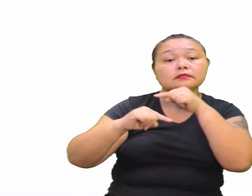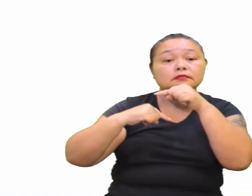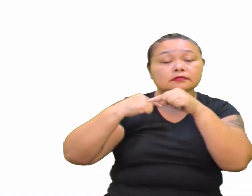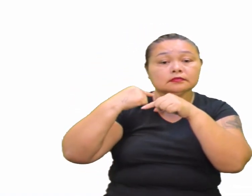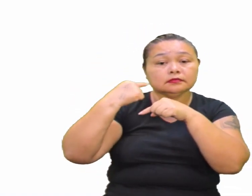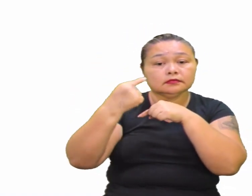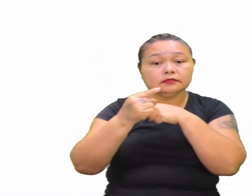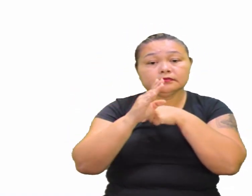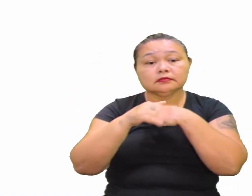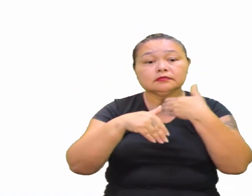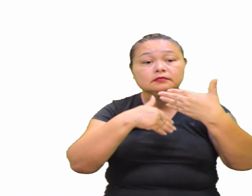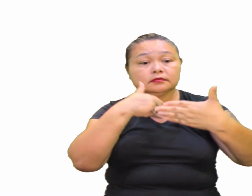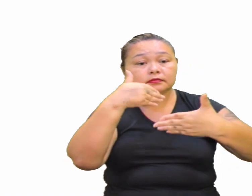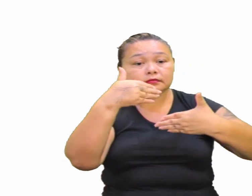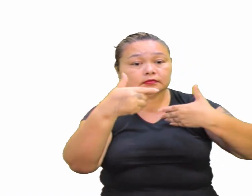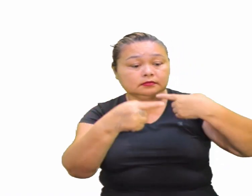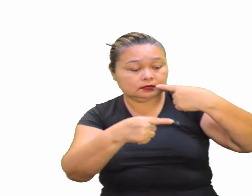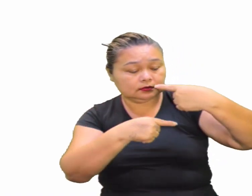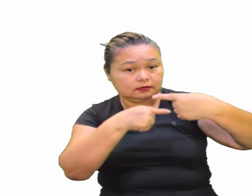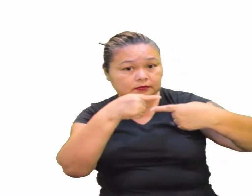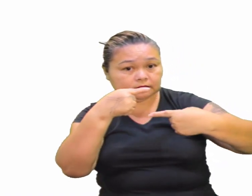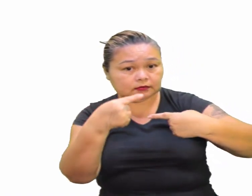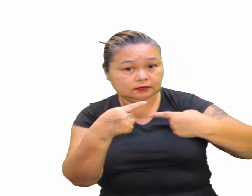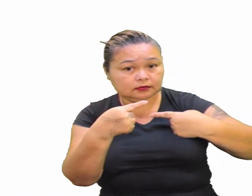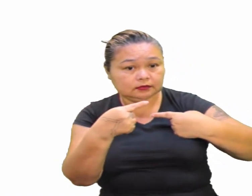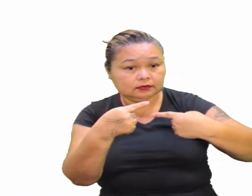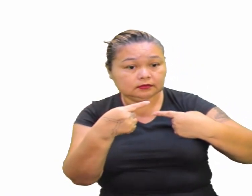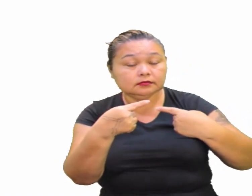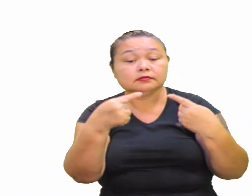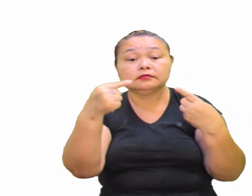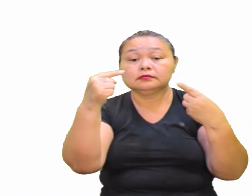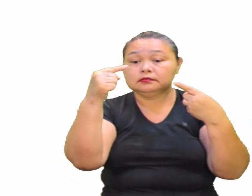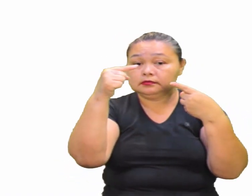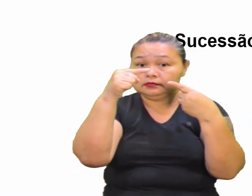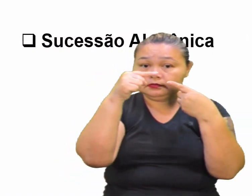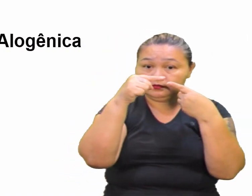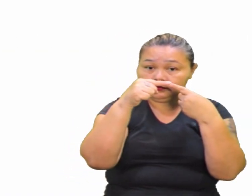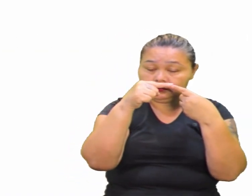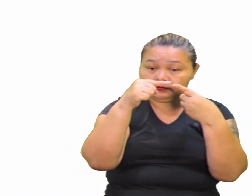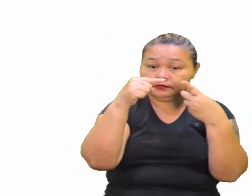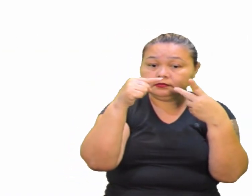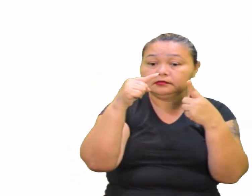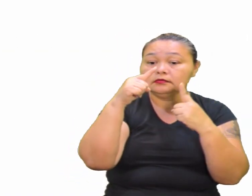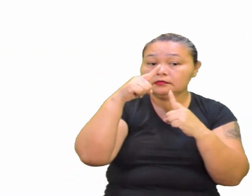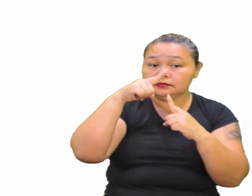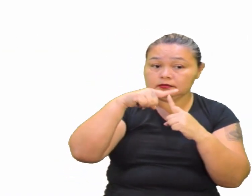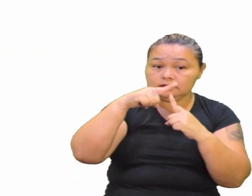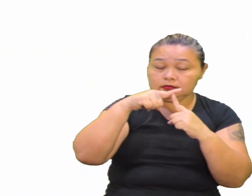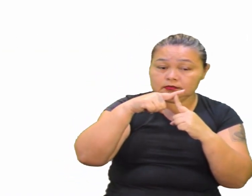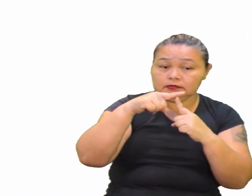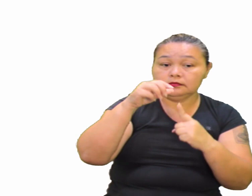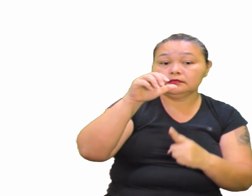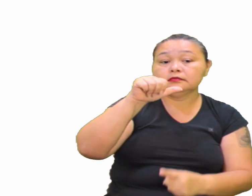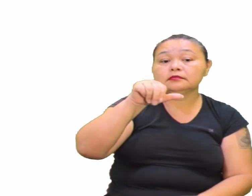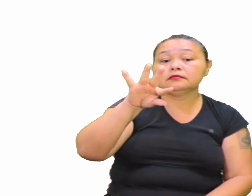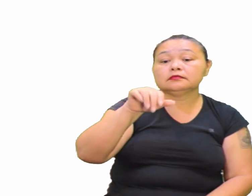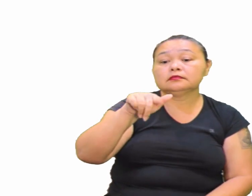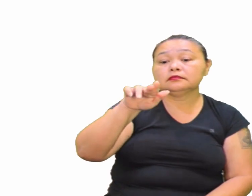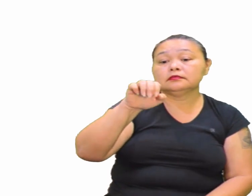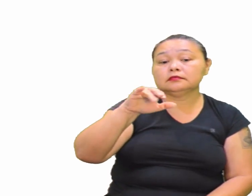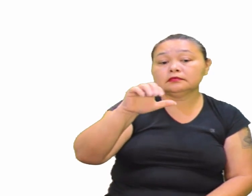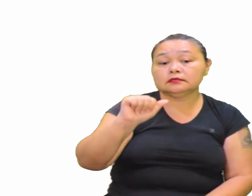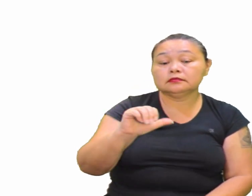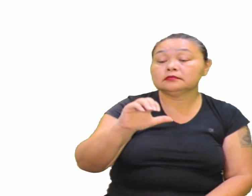as forças que direcionam o processo, a sucessão pode ser dos seguintes tipos. Autogênica e